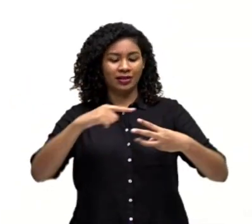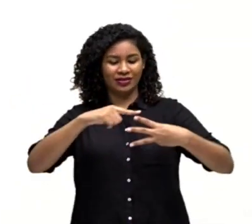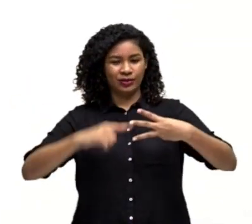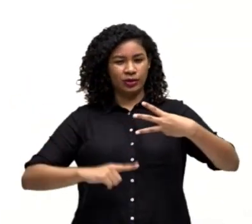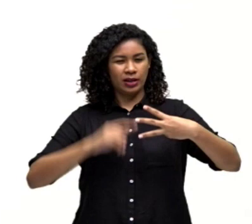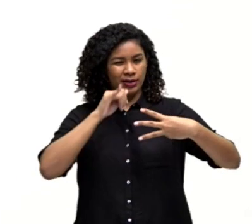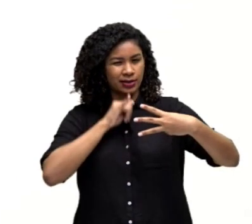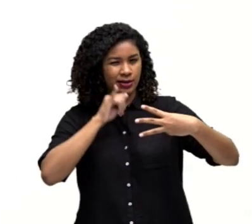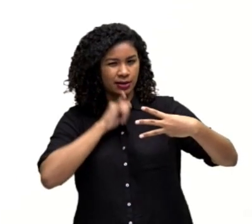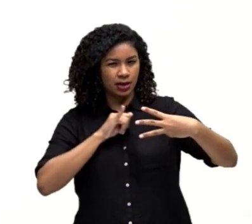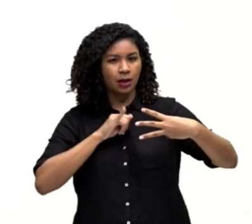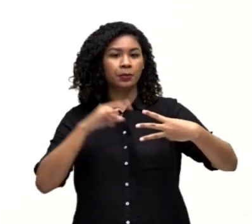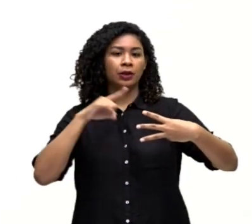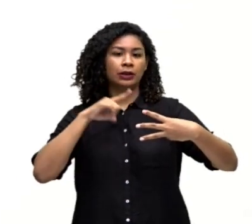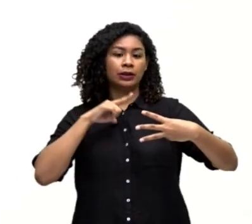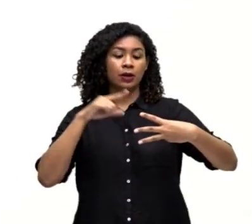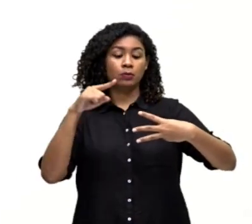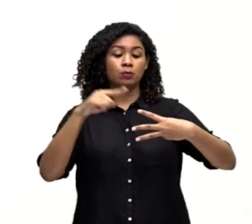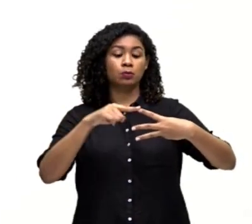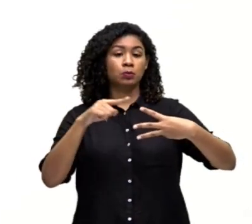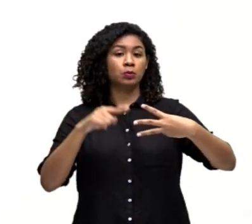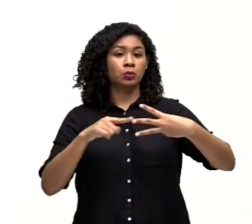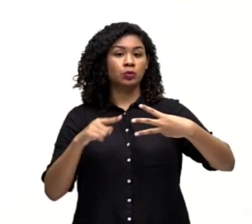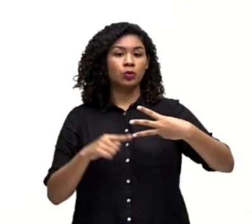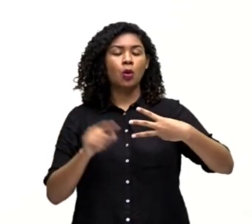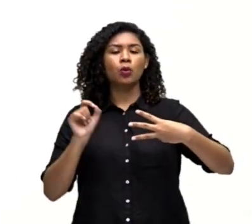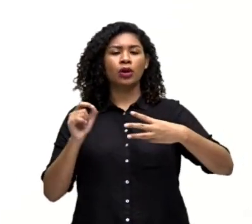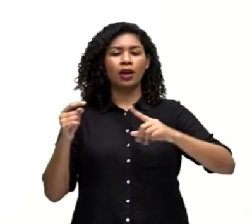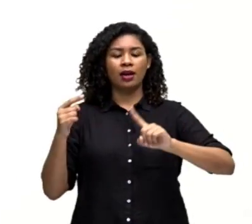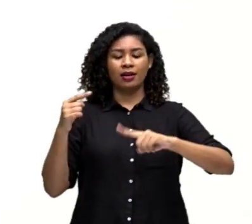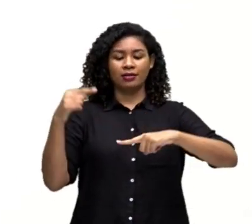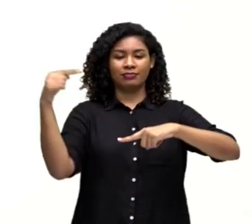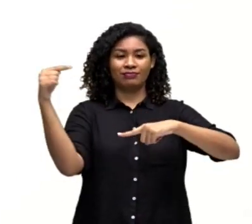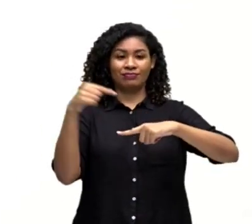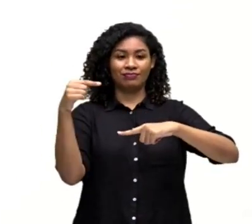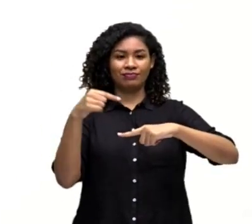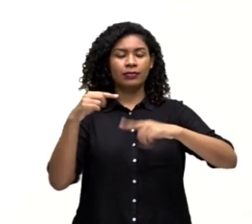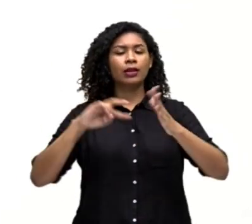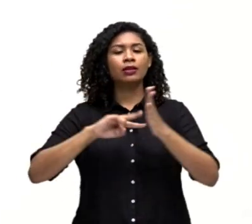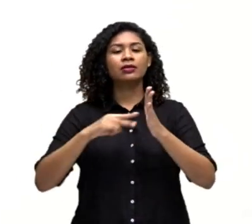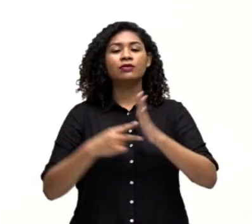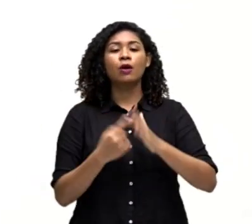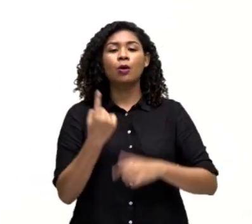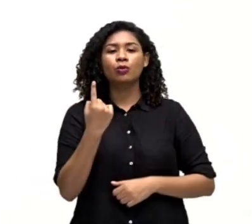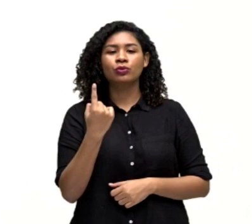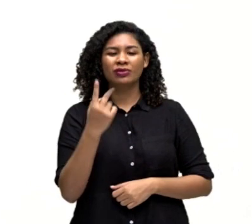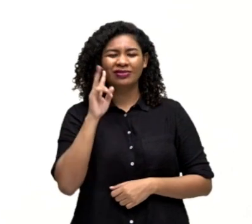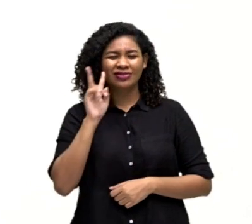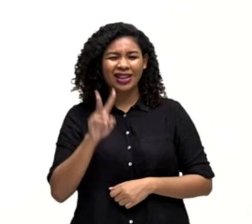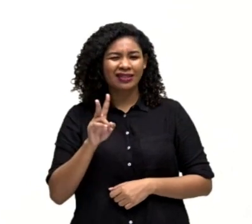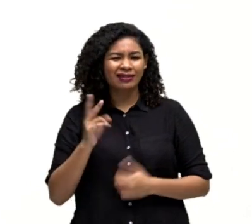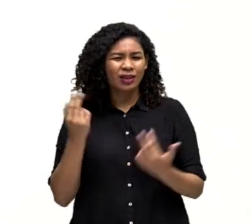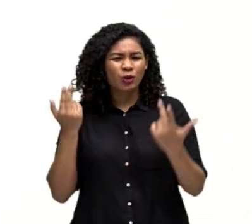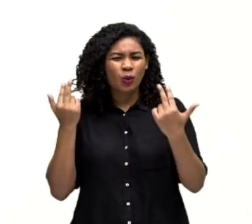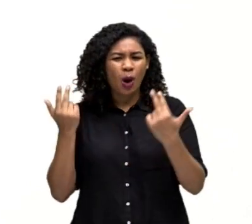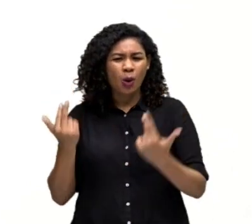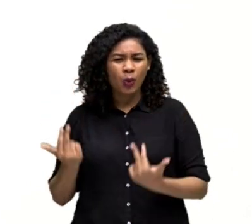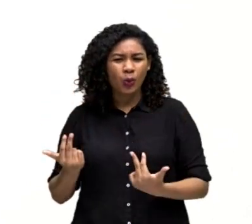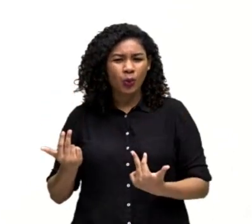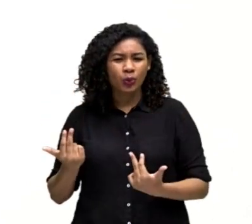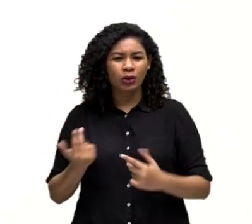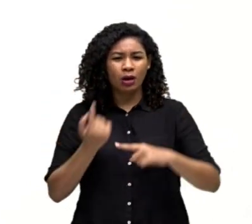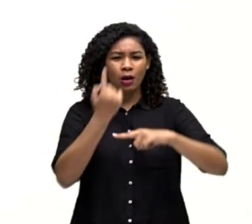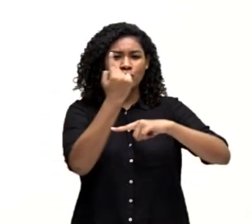exemplos, os nossos 3 numeradores são iguais a 1. Aí você pode perguntar,